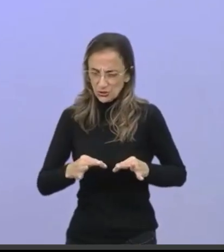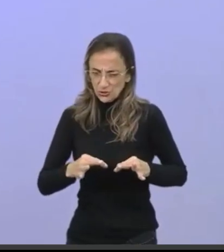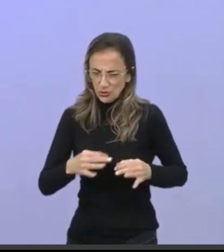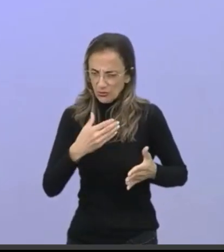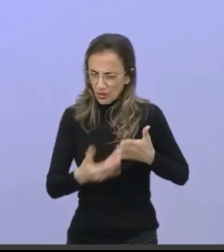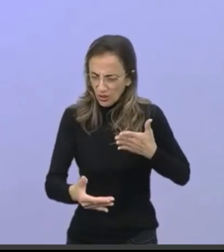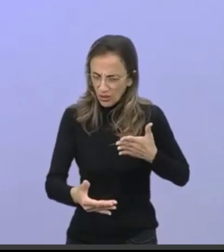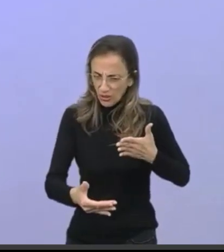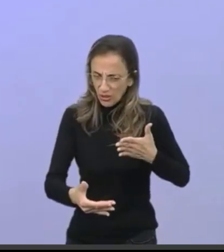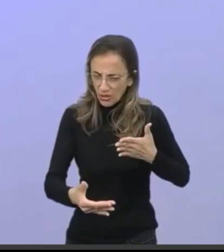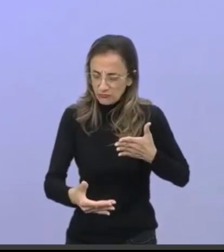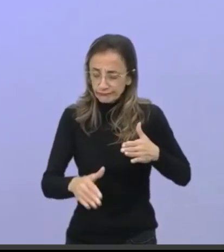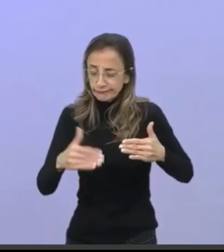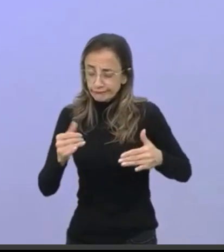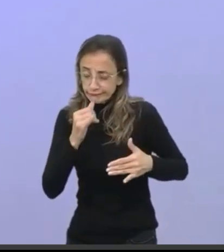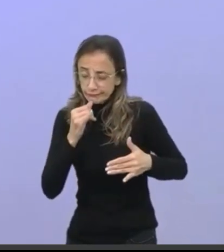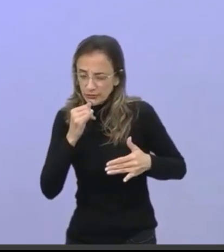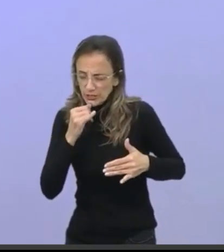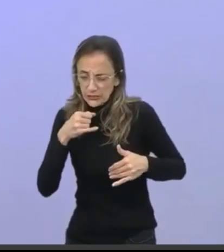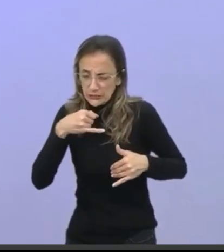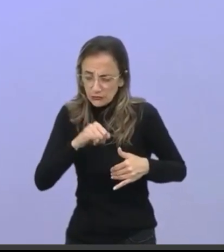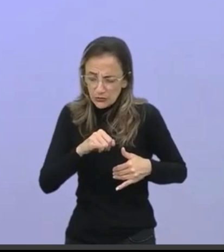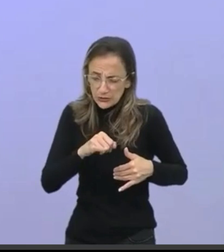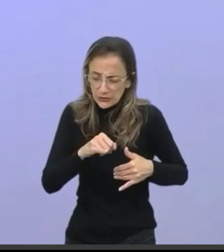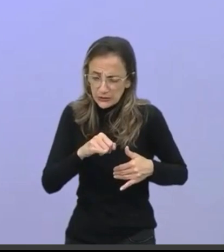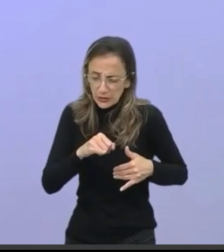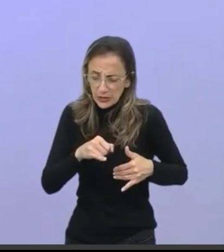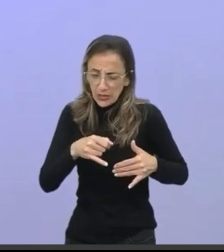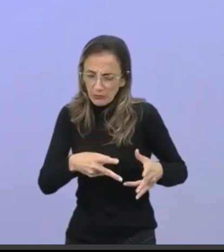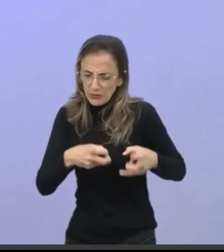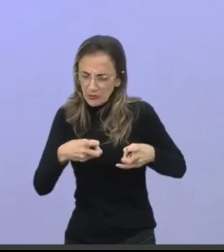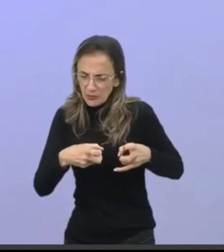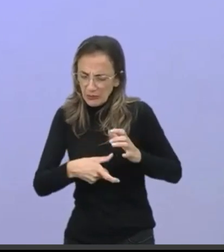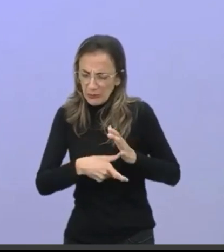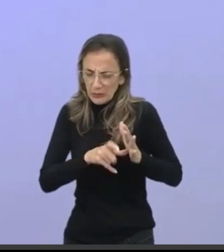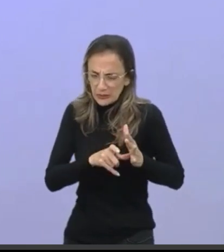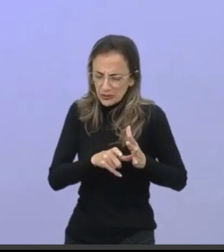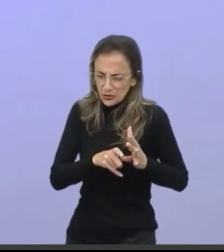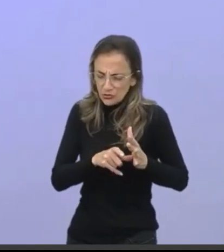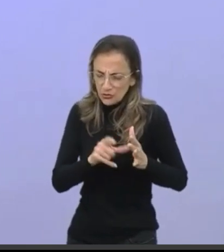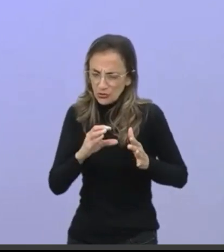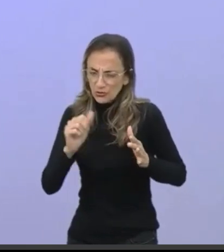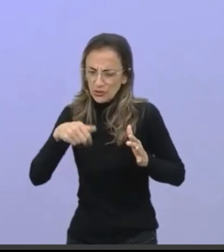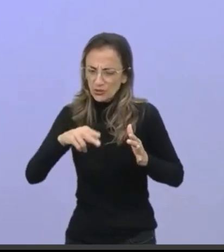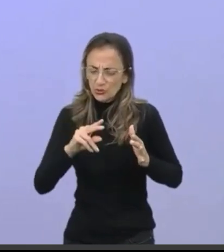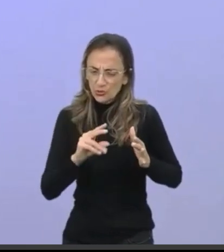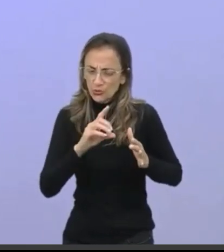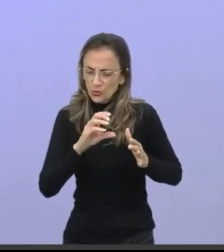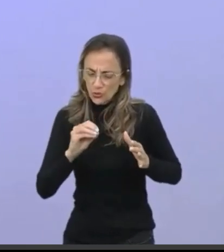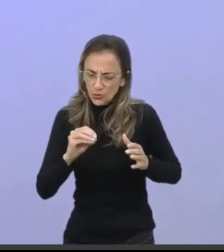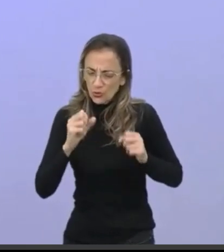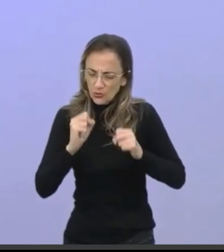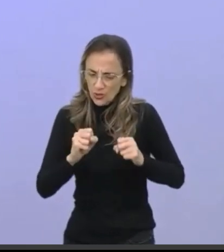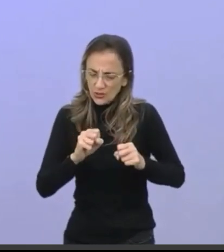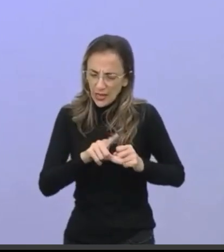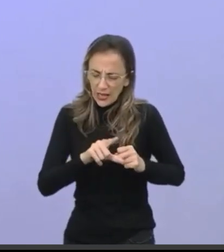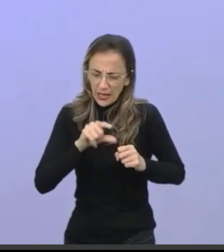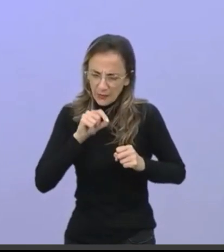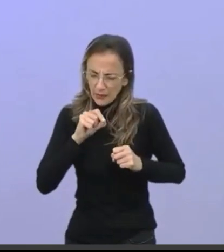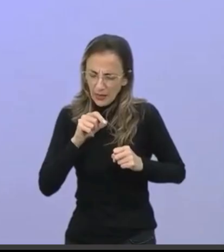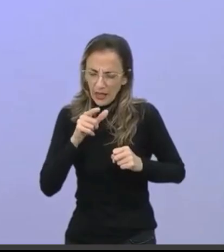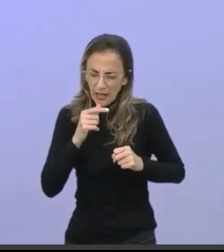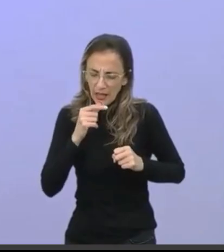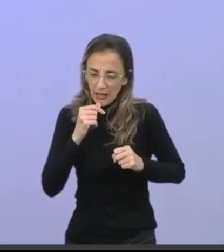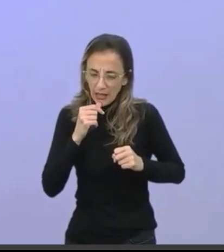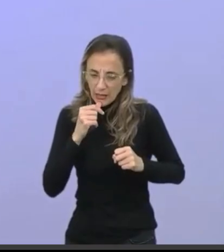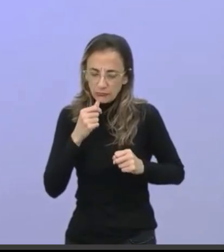Por exemplo, se você colar antes de ter ali a percepção do furo do canudo tá ok em relação à coleta da água, tudo bem. Agora, se você colar